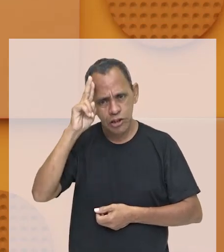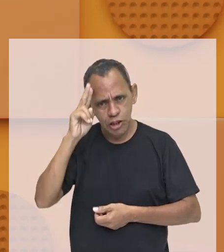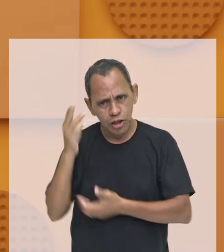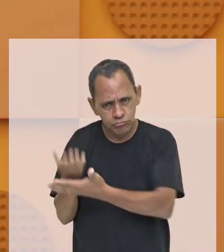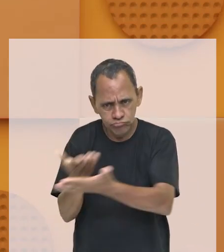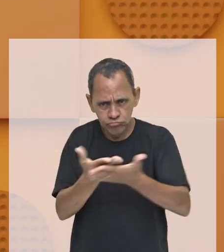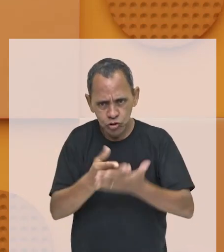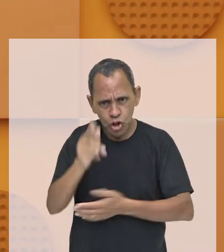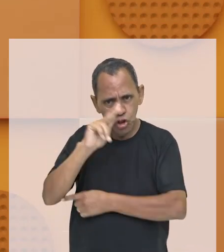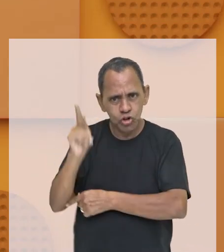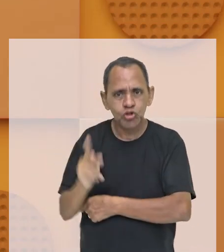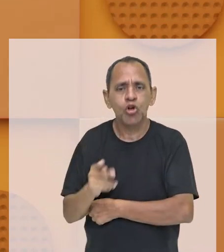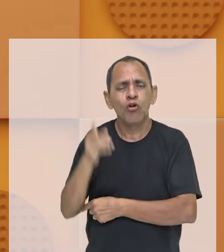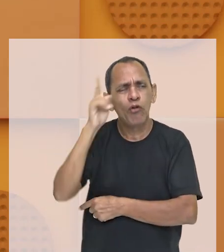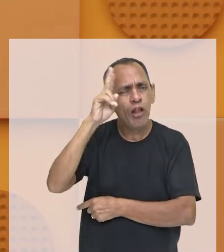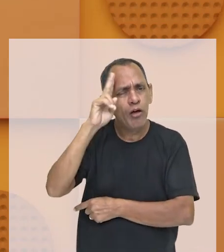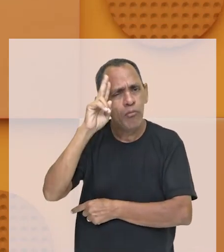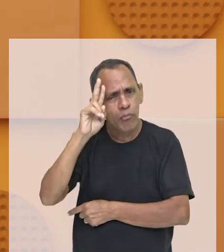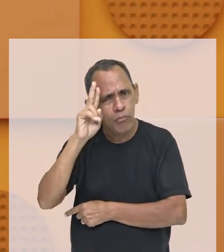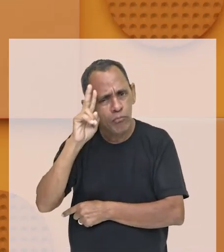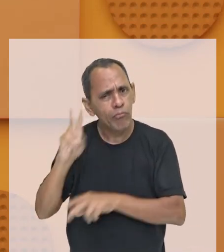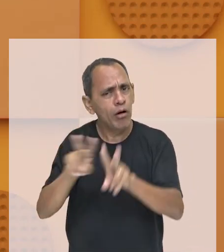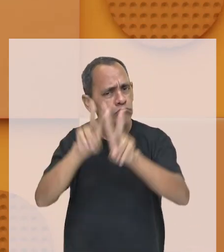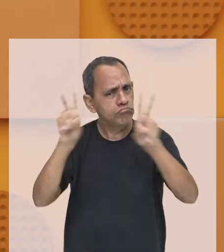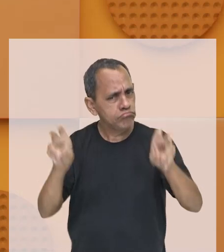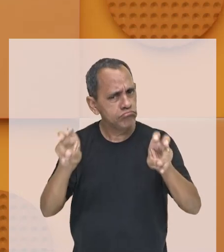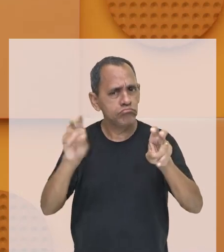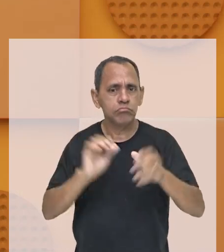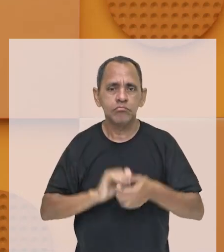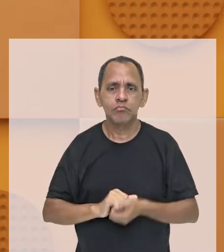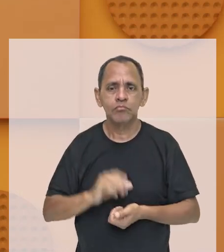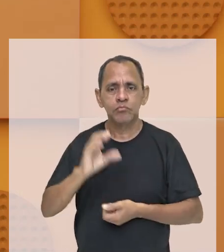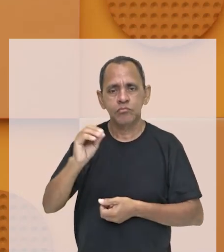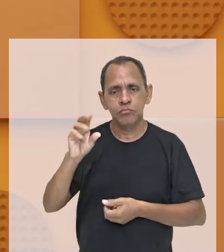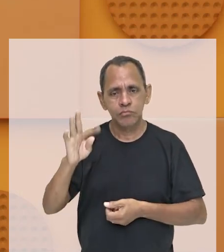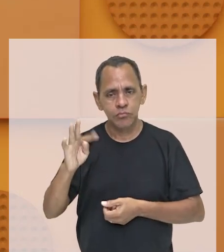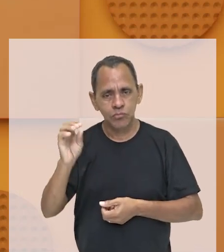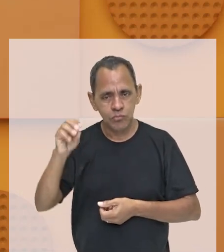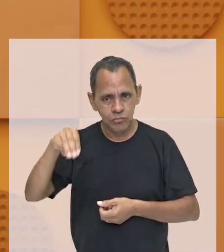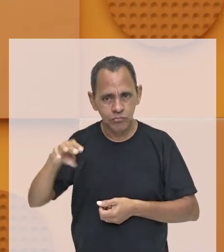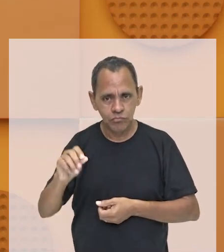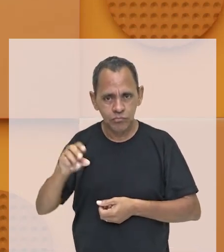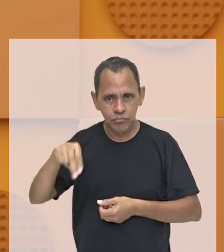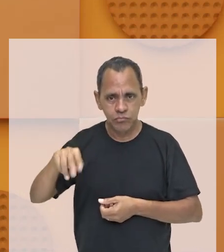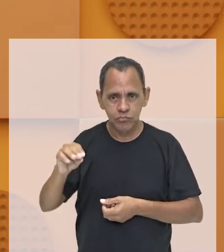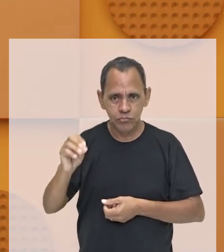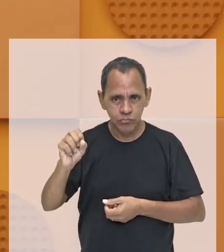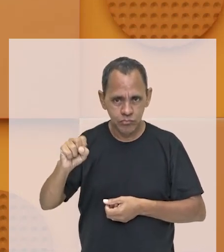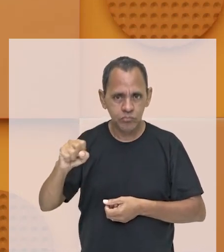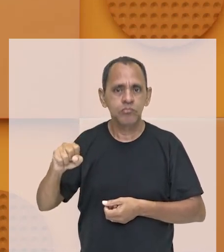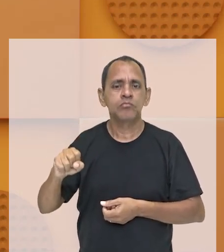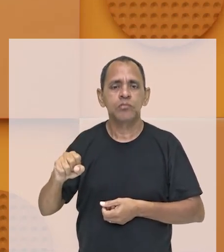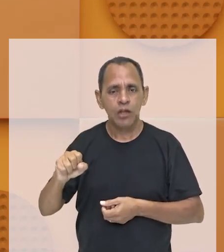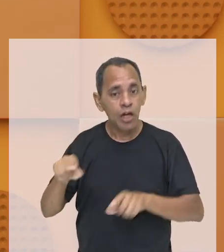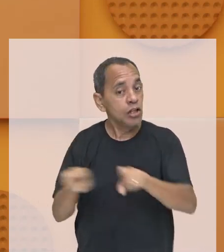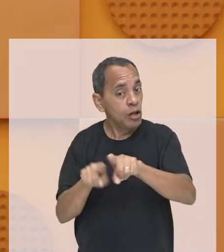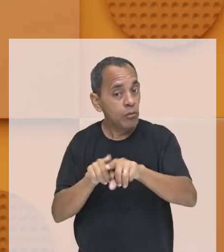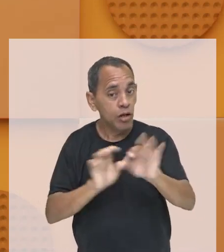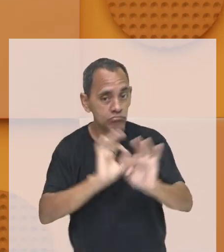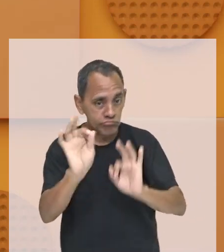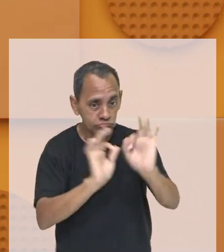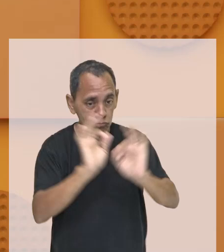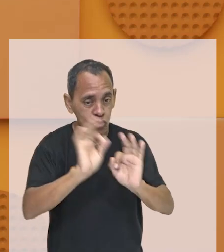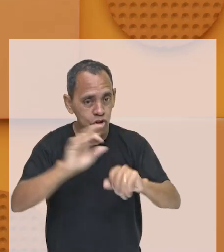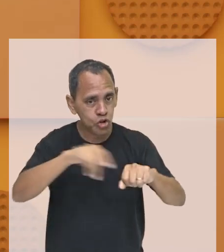lembrar dessa questão dos otomanos e de que forma eles agiram ali e como que a configuração desses países,